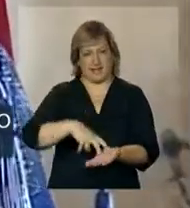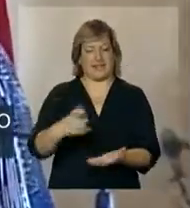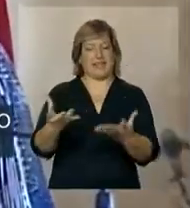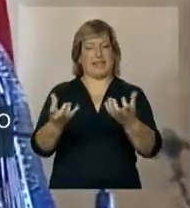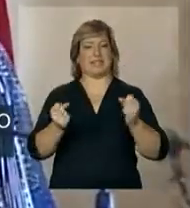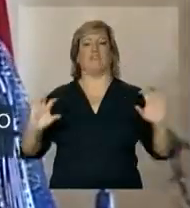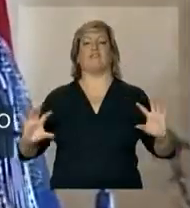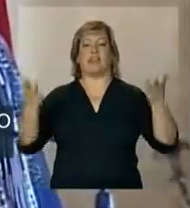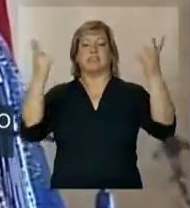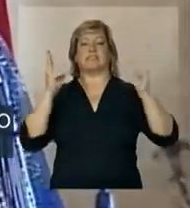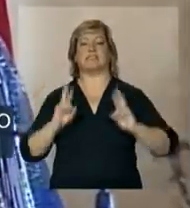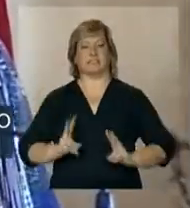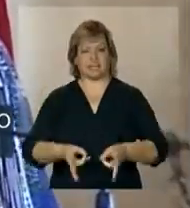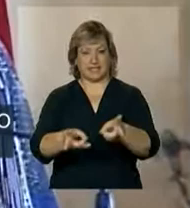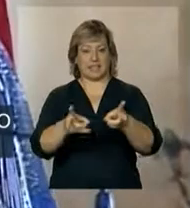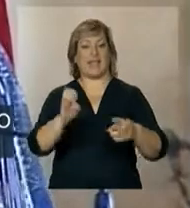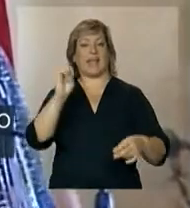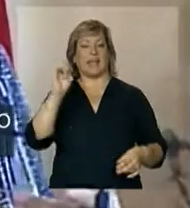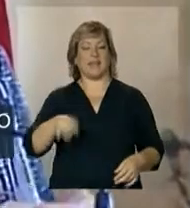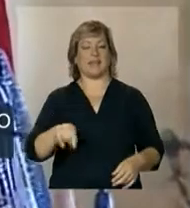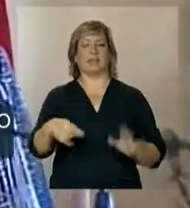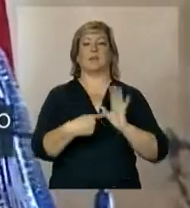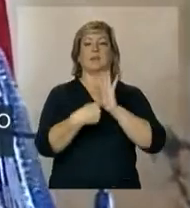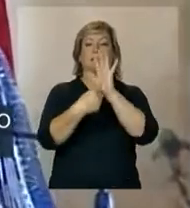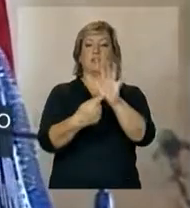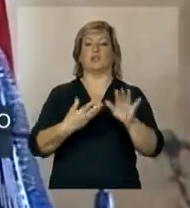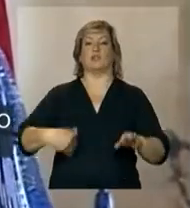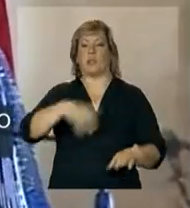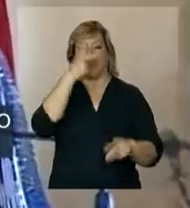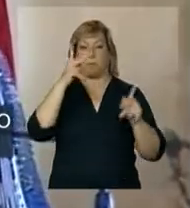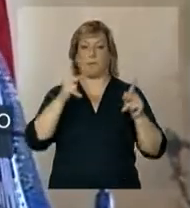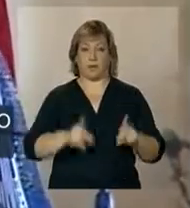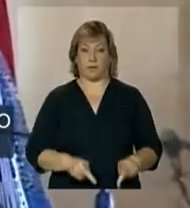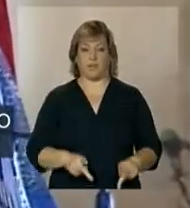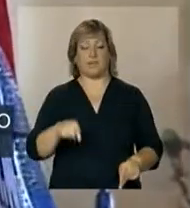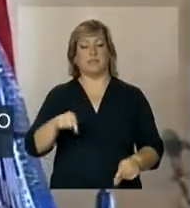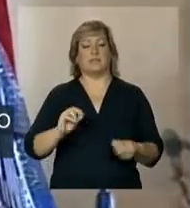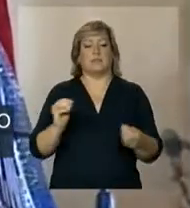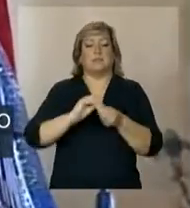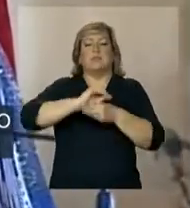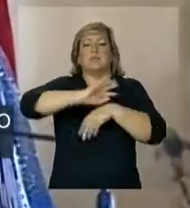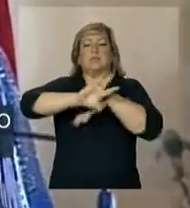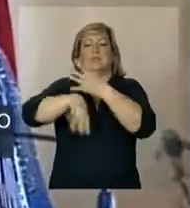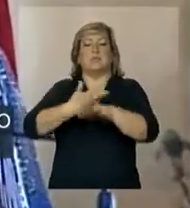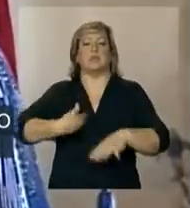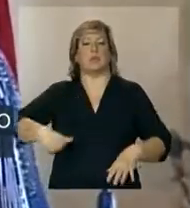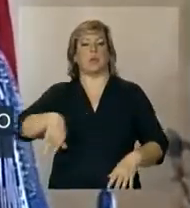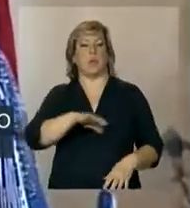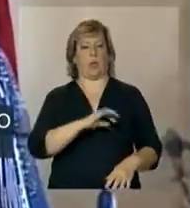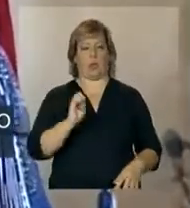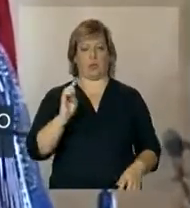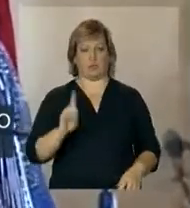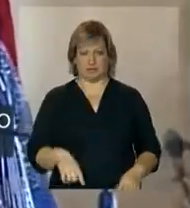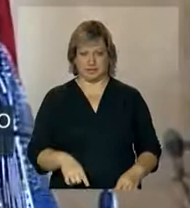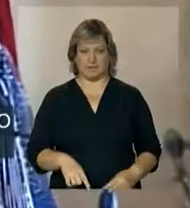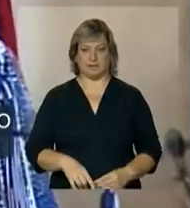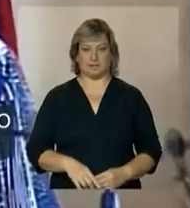receptivo e festivo, que é expressão do nosso povo, essa mistura que nós somos, essa capacidade